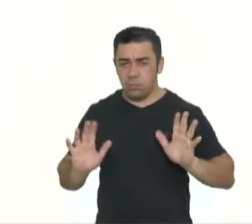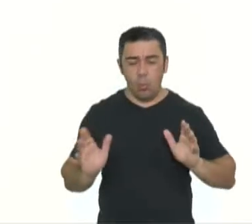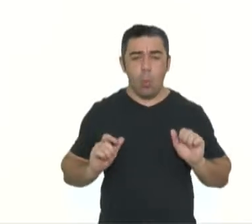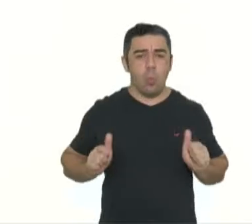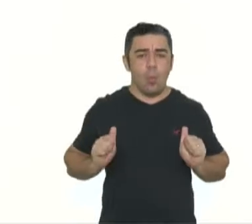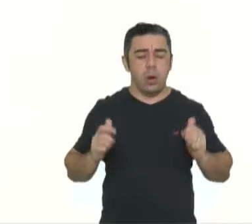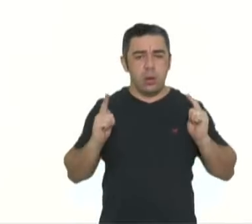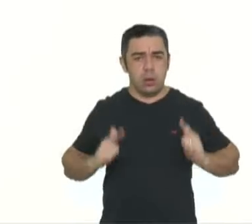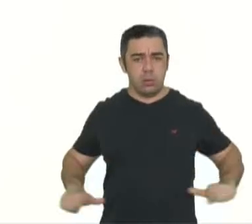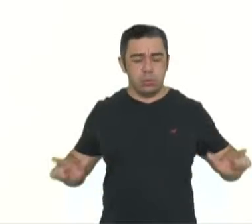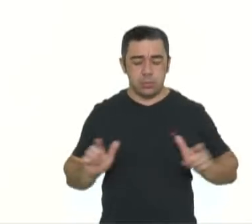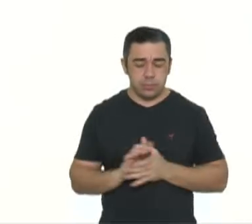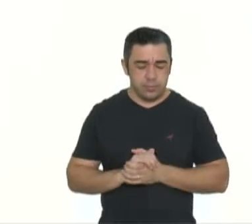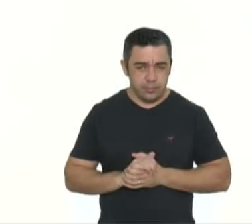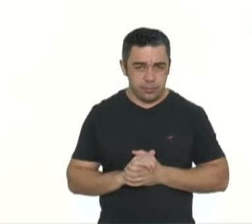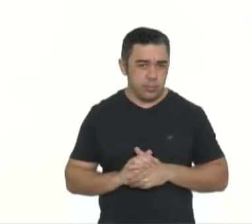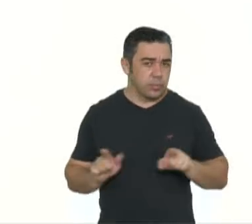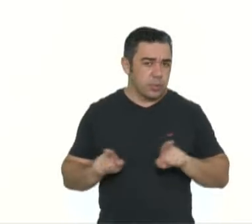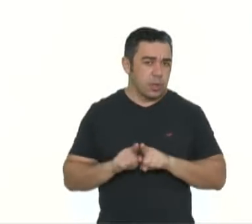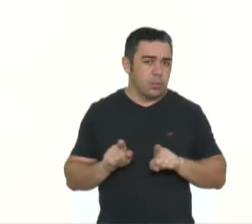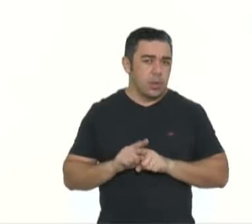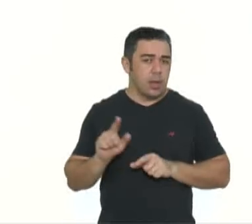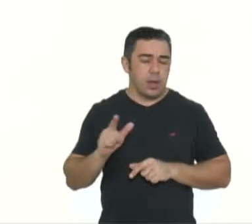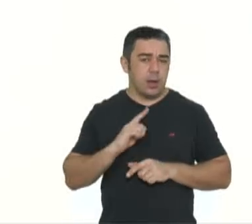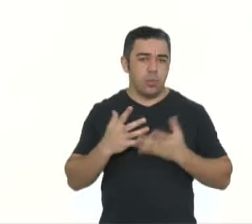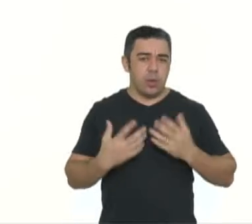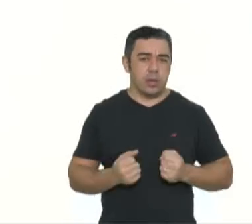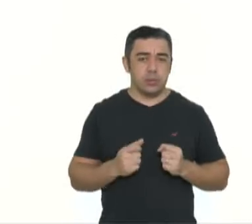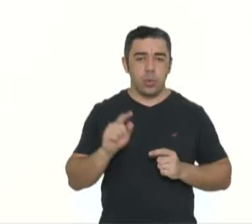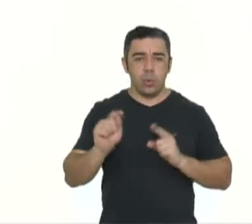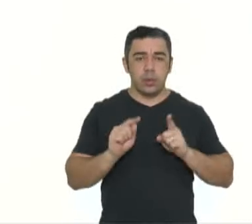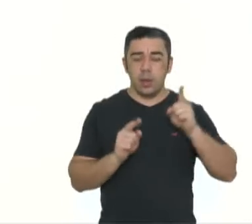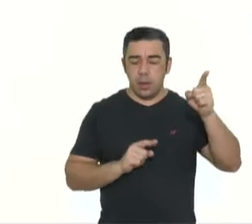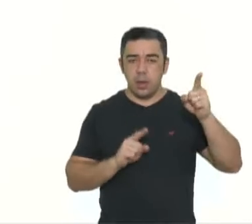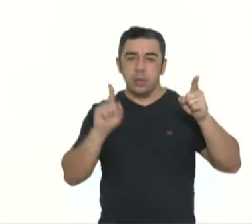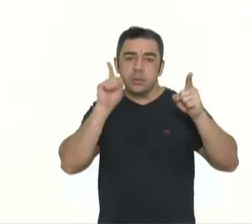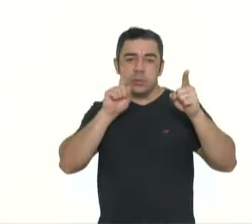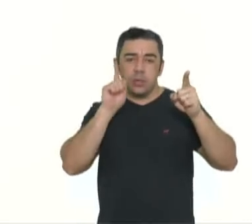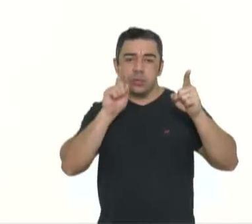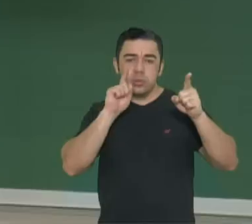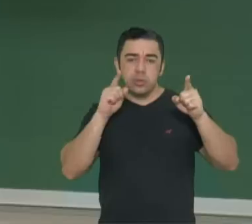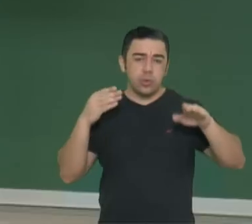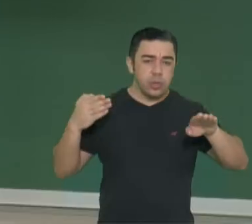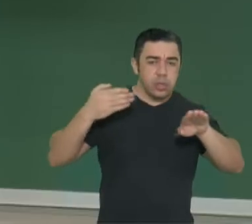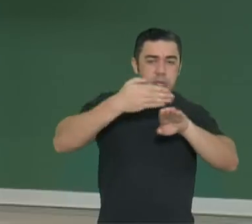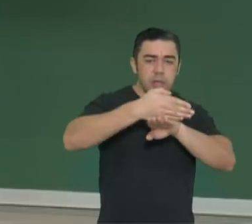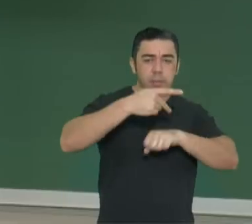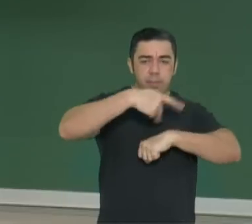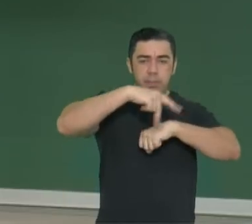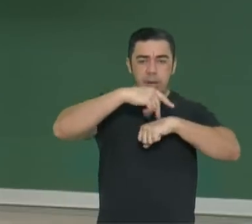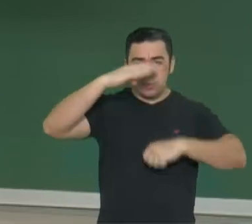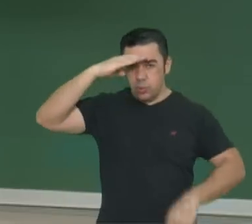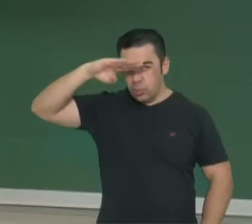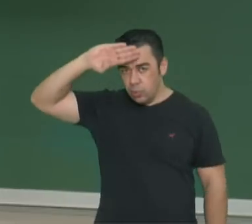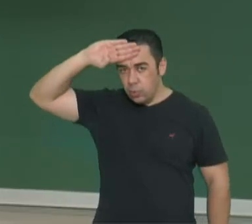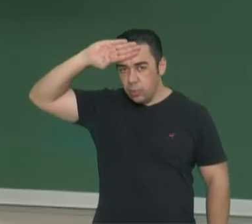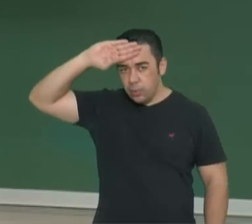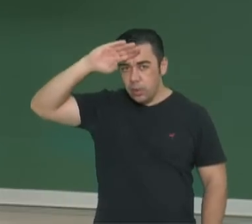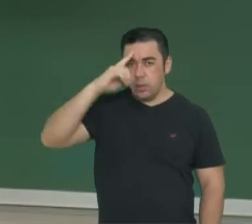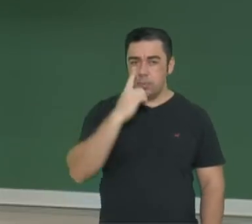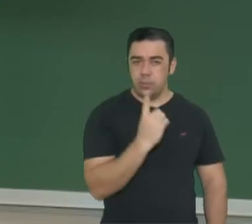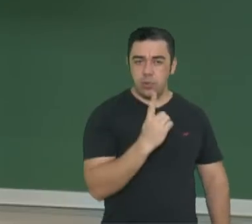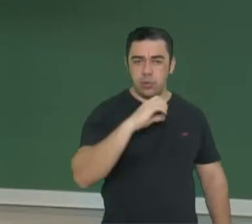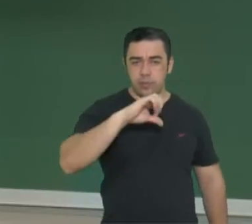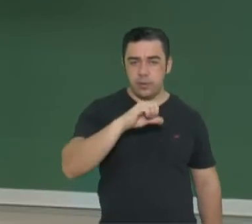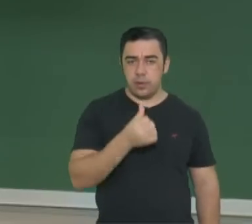Ele foi contra a invasão dos Estados Unidos sobre Cuba, aquela invasão da Baía dos Portos em 1961, que a